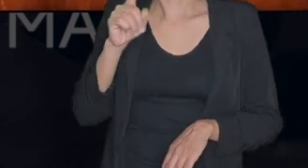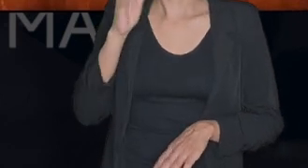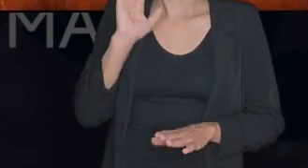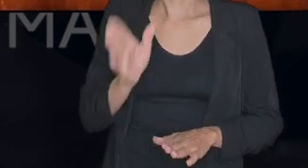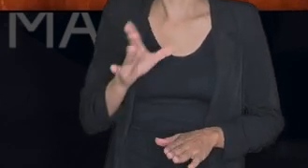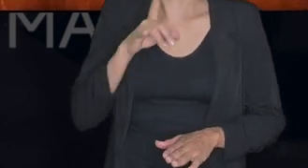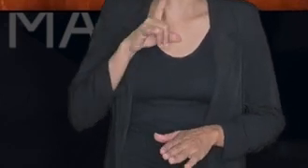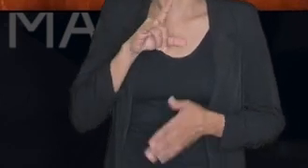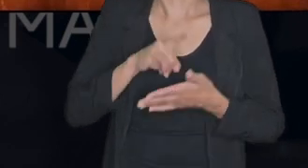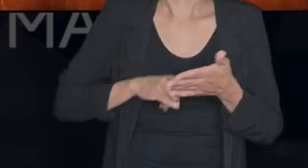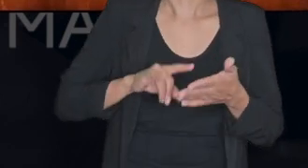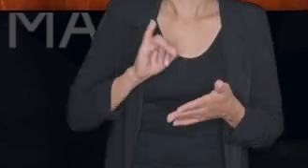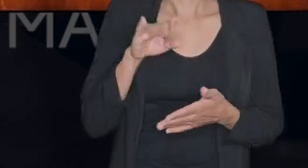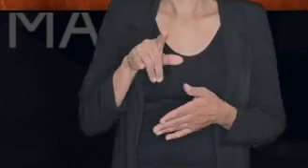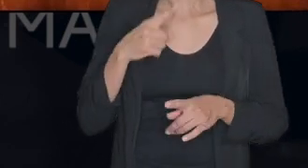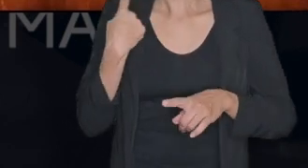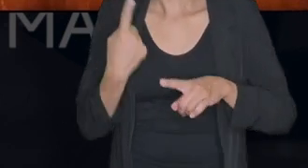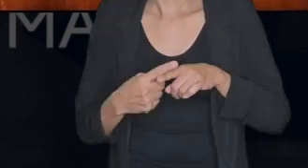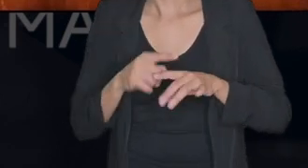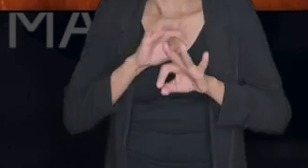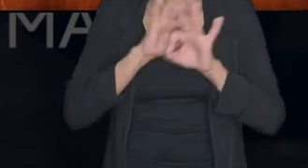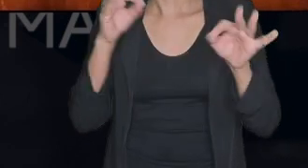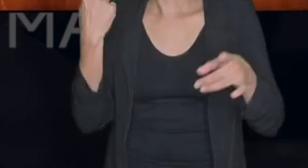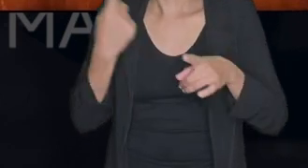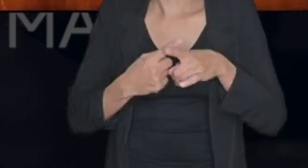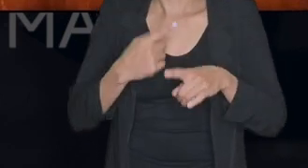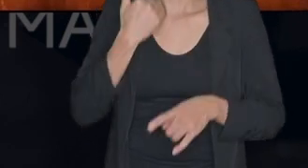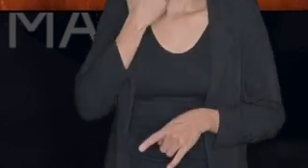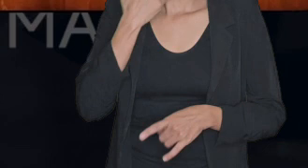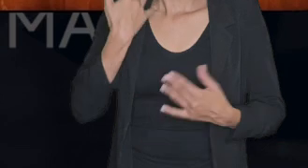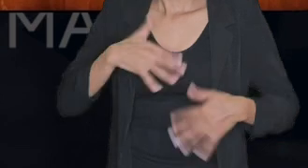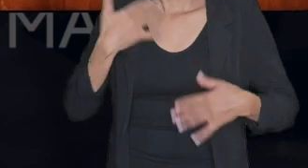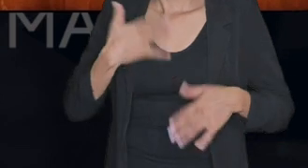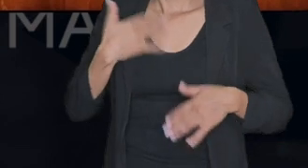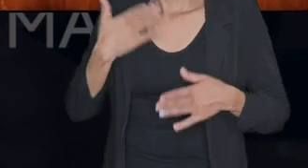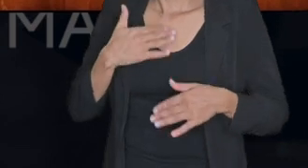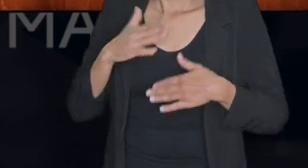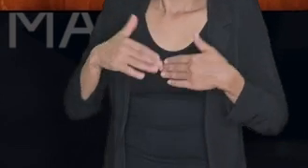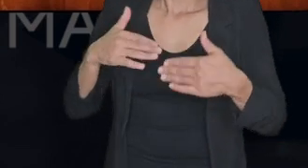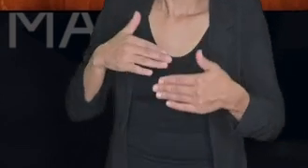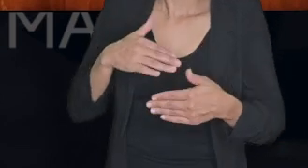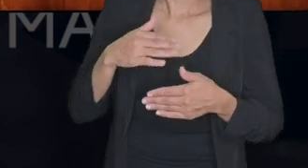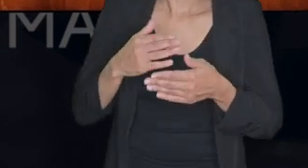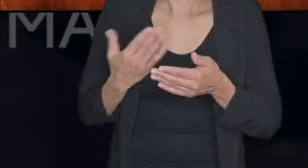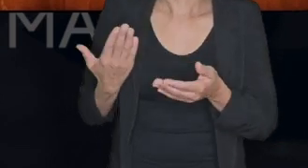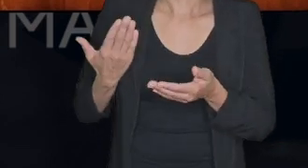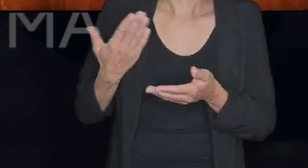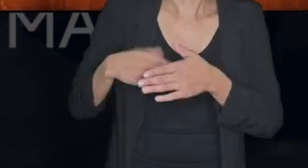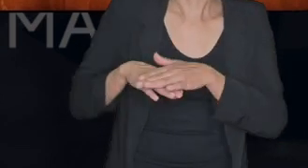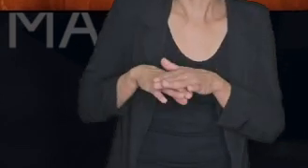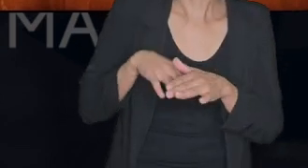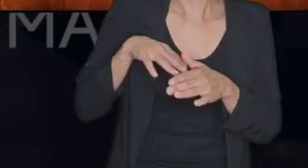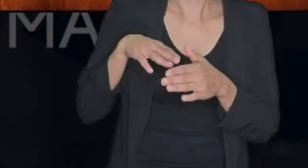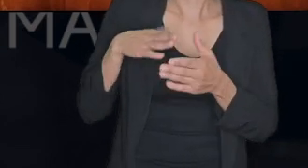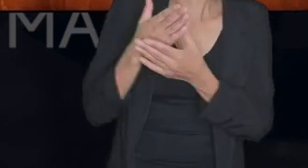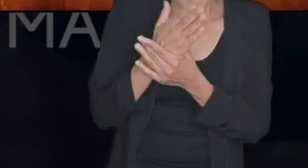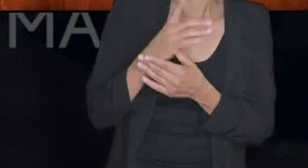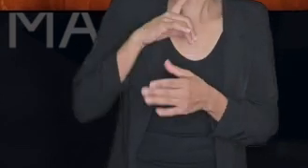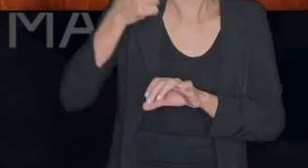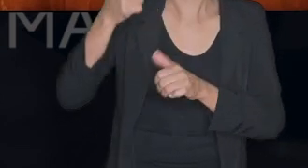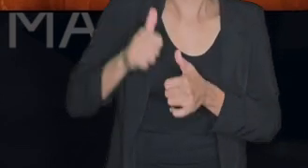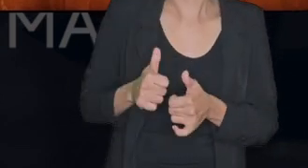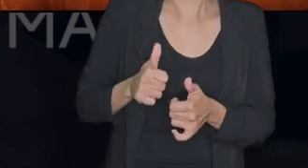vezes, né, fazer assim, processar um inventário, mas o que eu gostaria de dizer é o seguinte: as pessoas, às vezes,